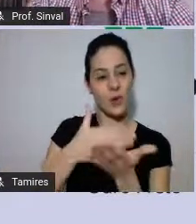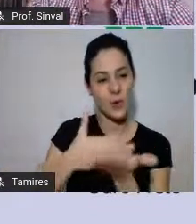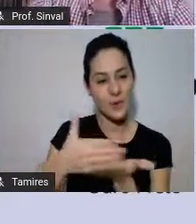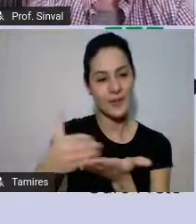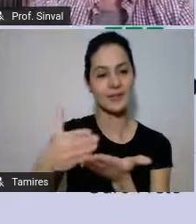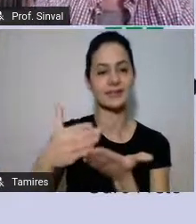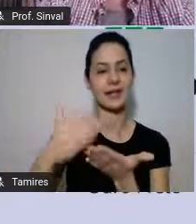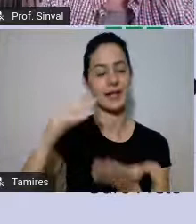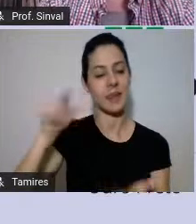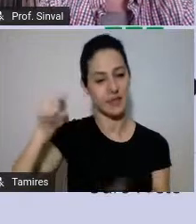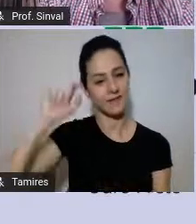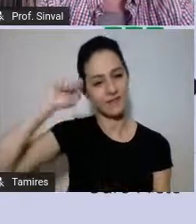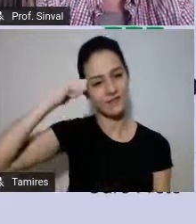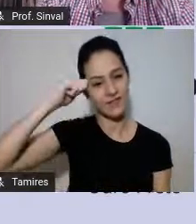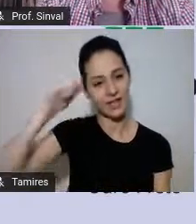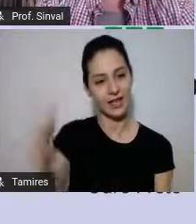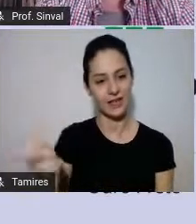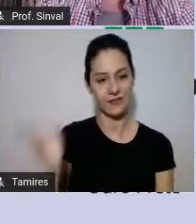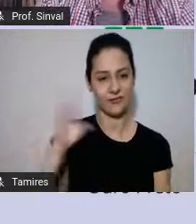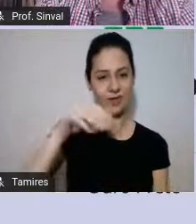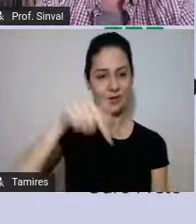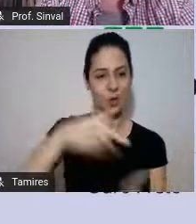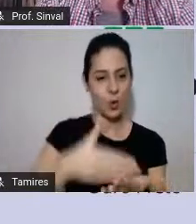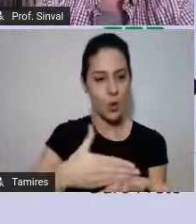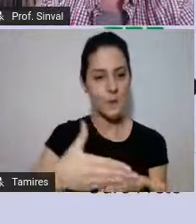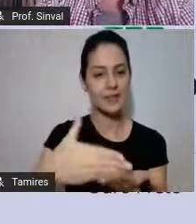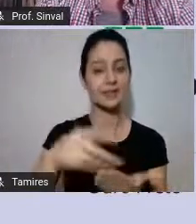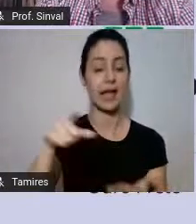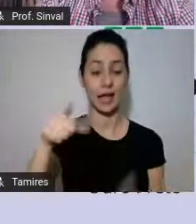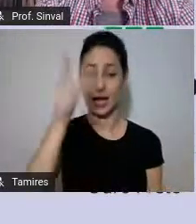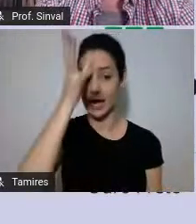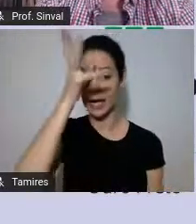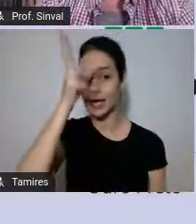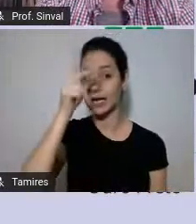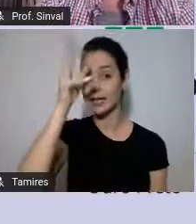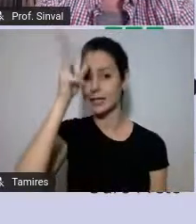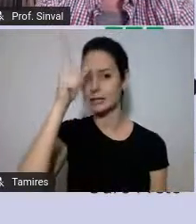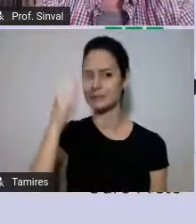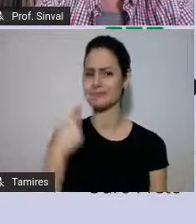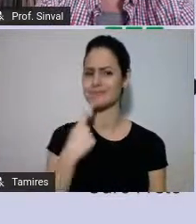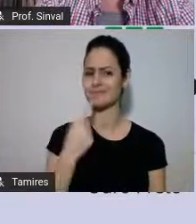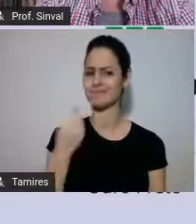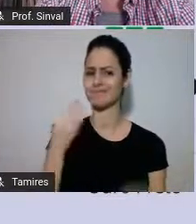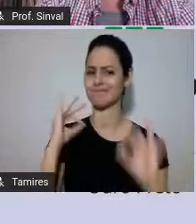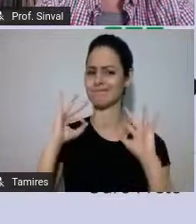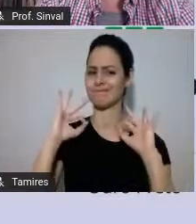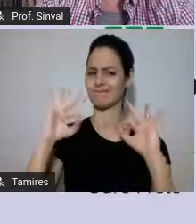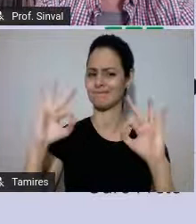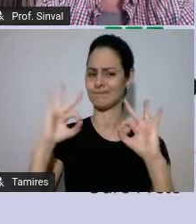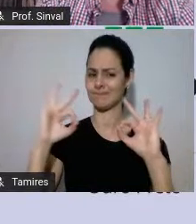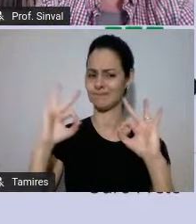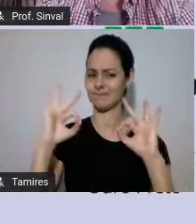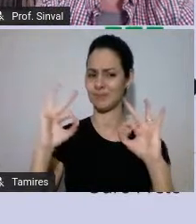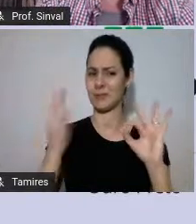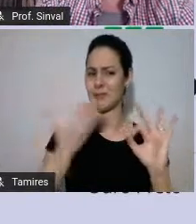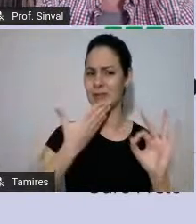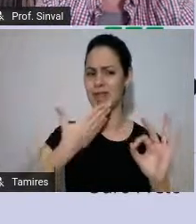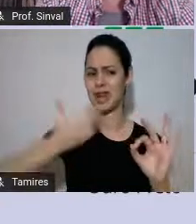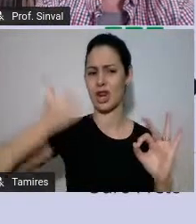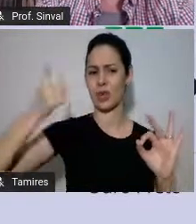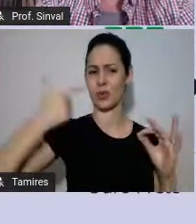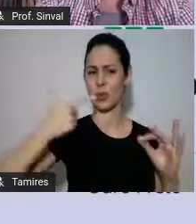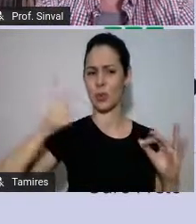da África. E o Wagner vai falar que essa é uma grande iguaria, muito melhor que o fazão, que pode ser